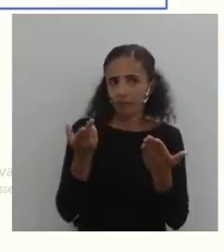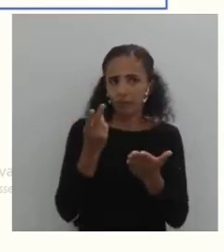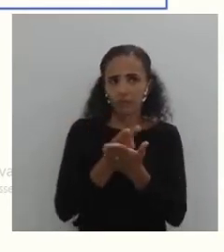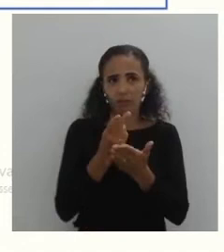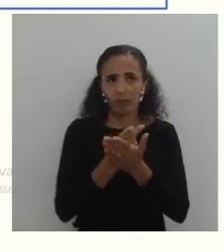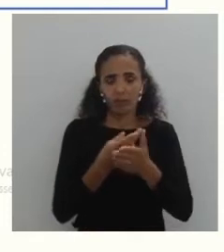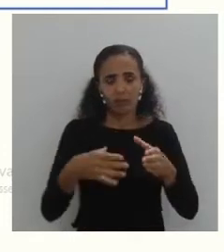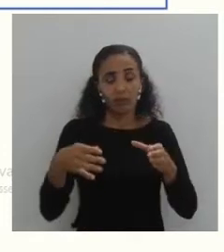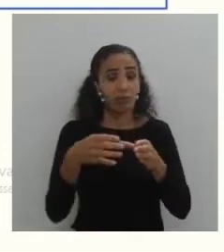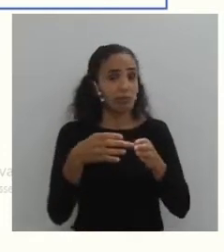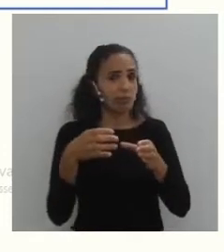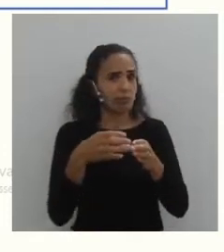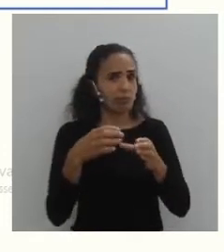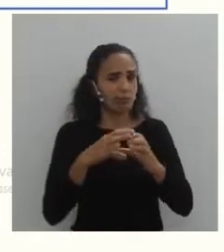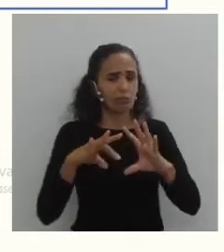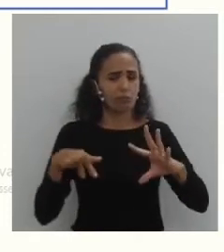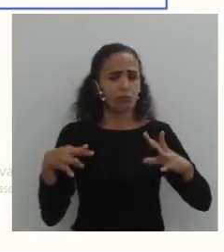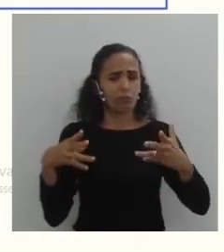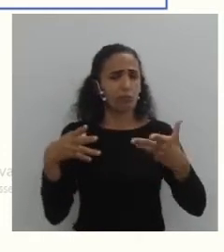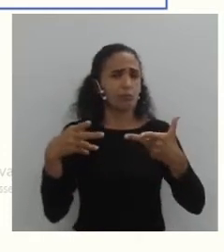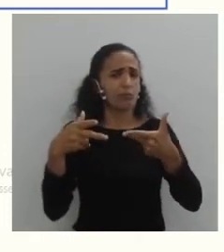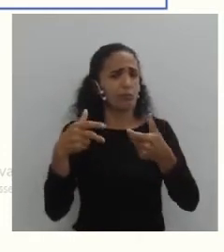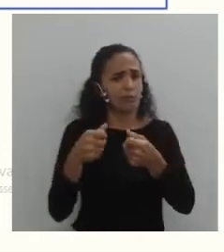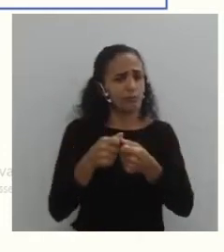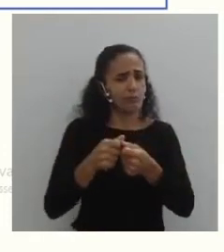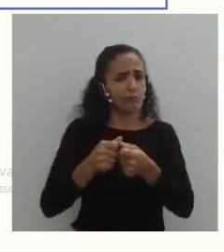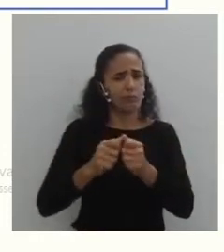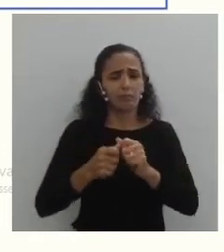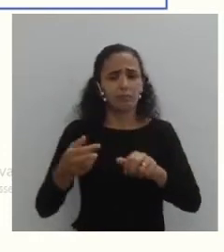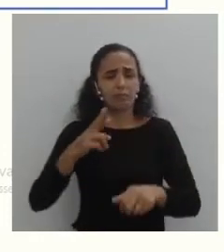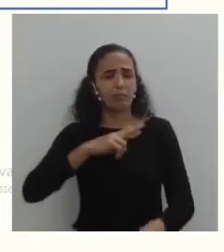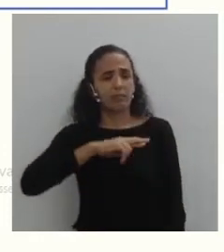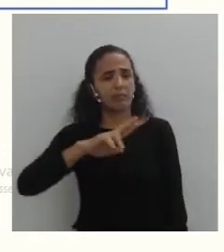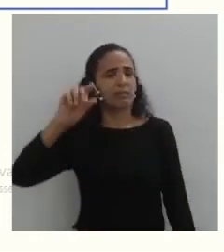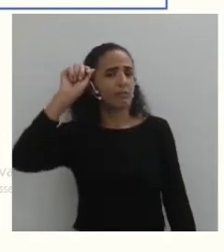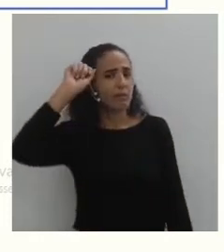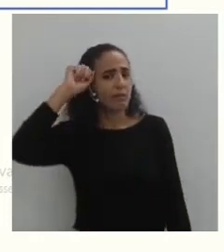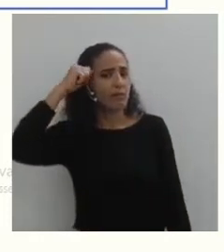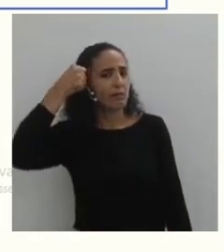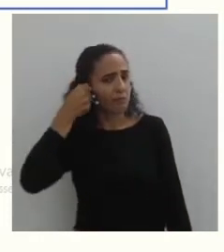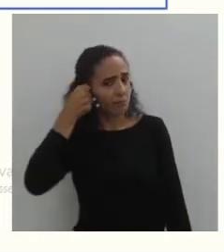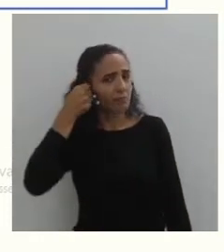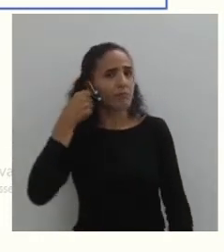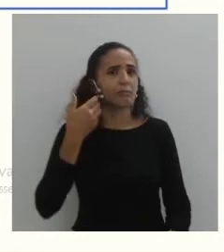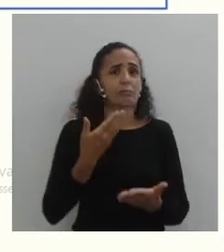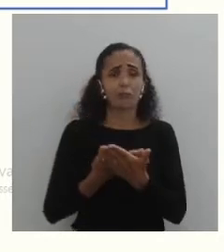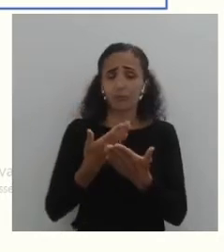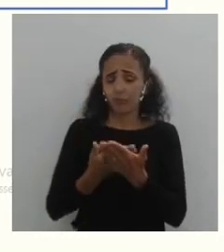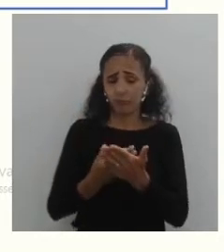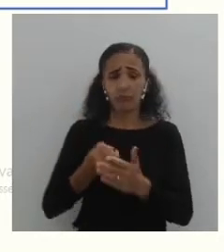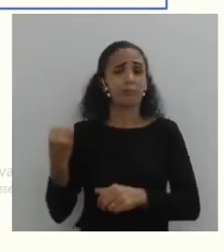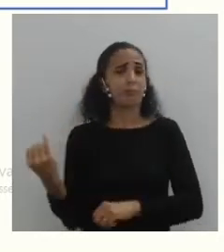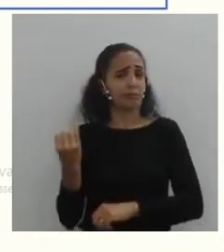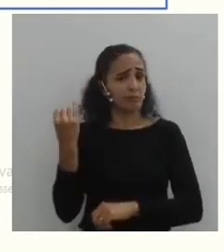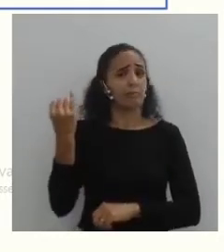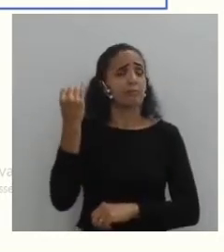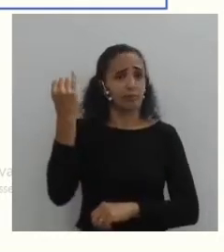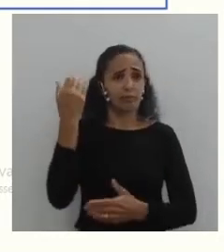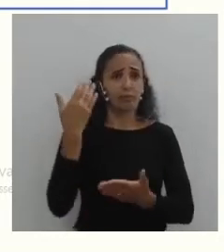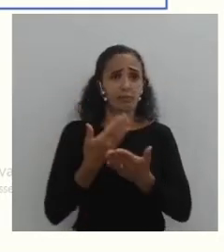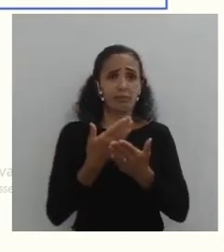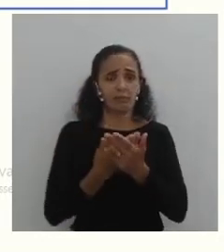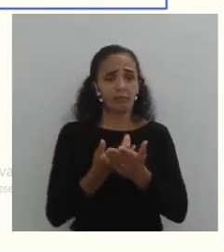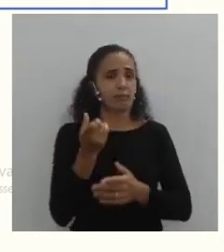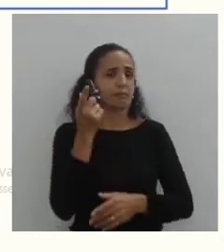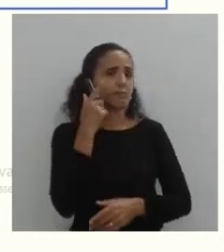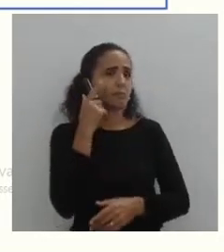só aí, membros de religiões afro, de matriz africana, são questões importantes. Agora,